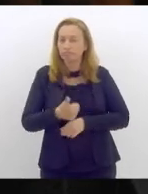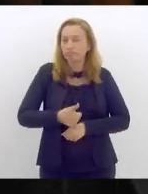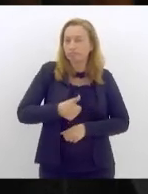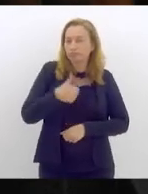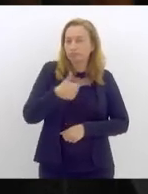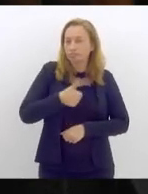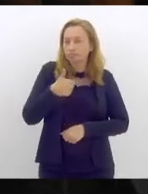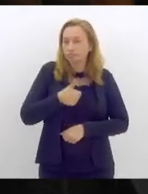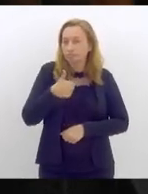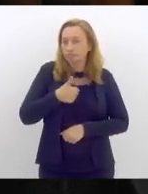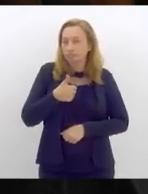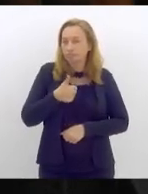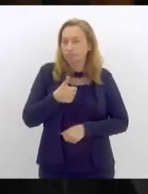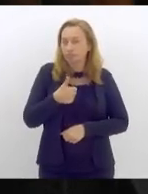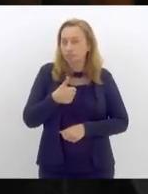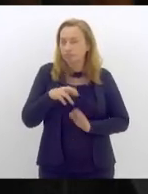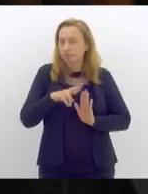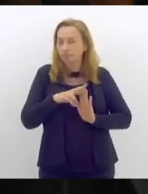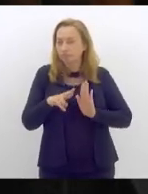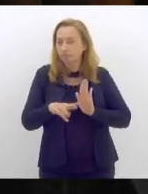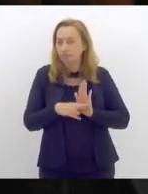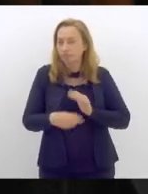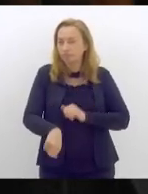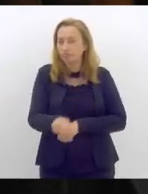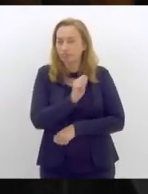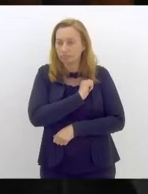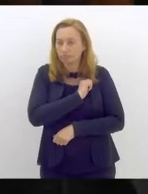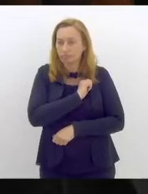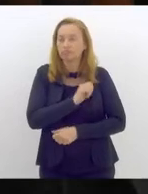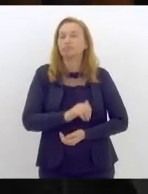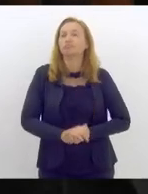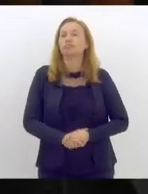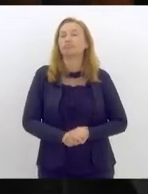primeiro regime de recuperação fiscal